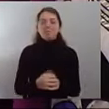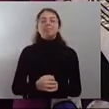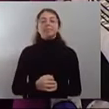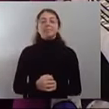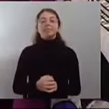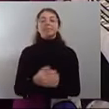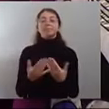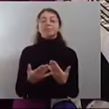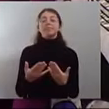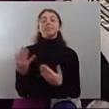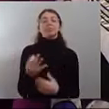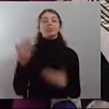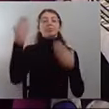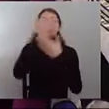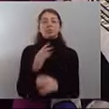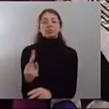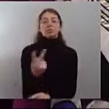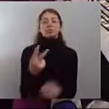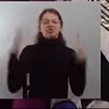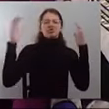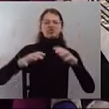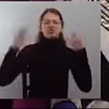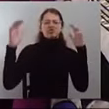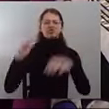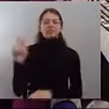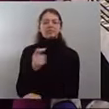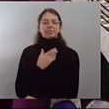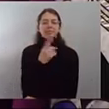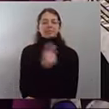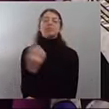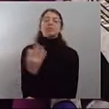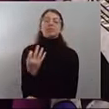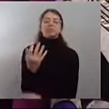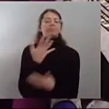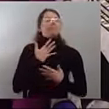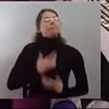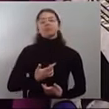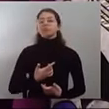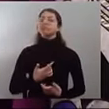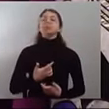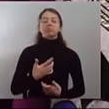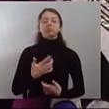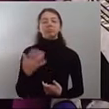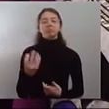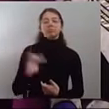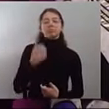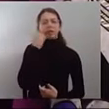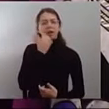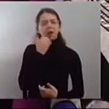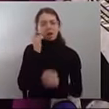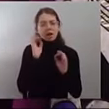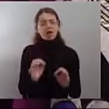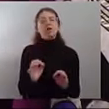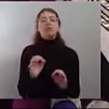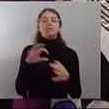O que aconteceu nas duas noites de chuva intensa de dezembro foi certamente trágico e configurou um fenómeno extremo que, no contexto de alterações climáticas